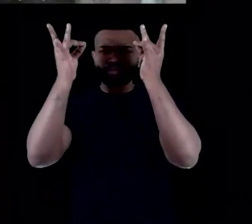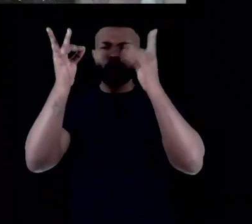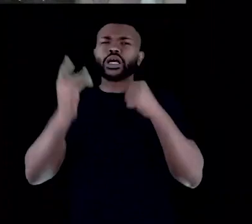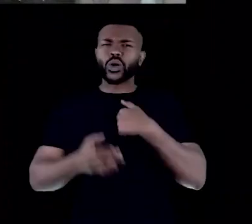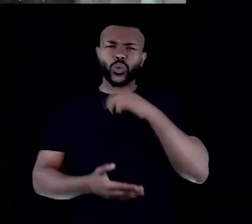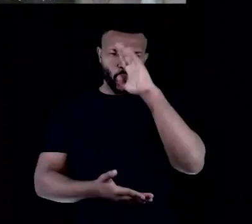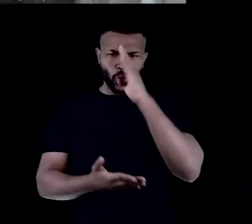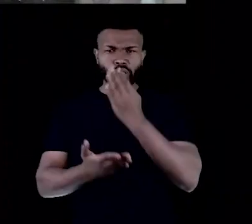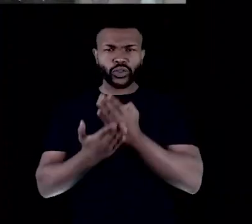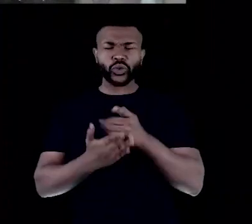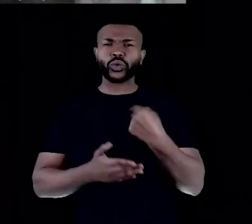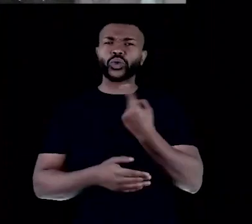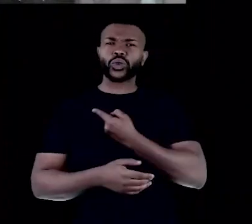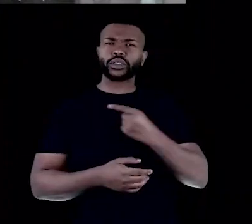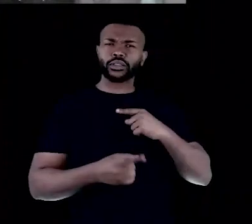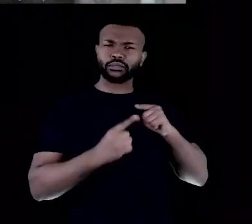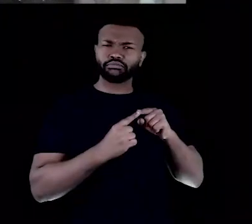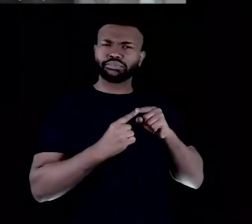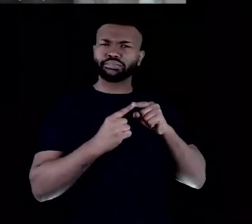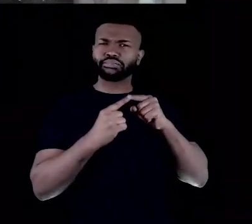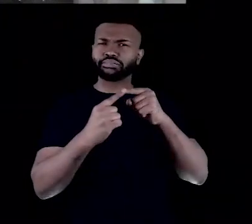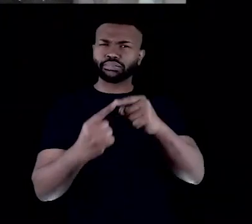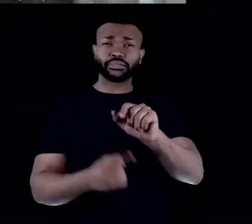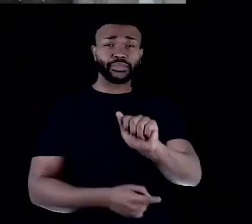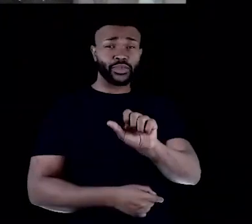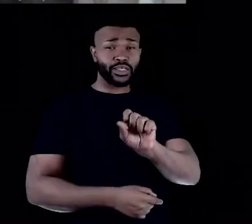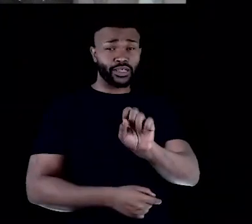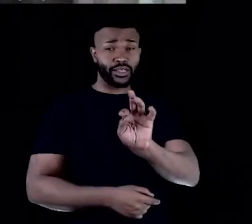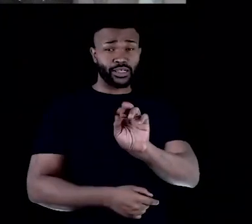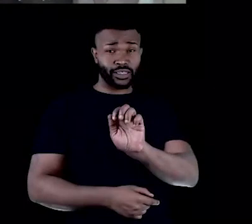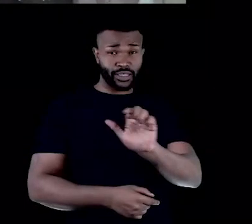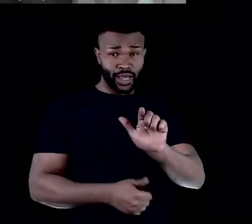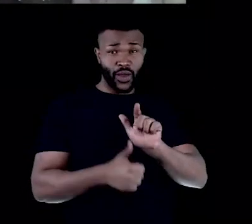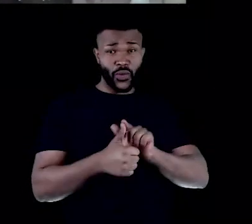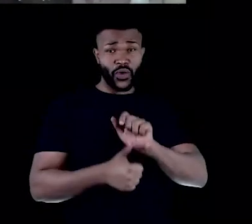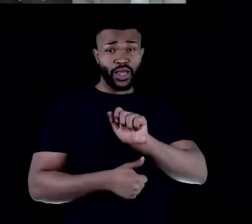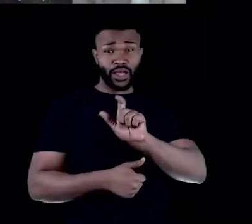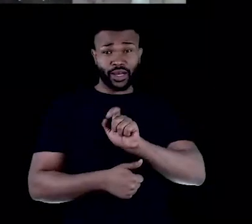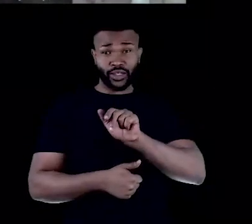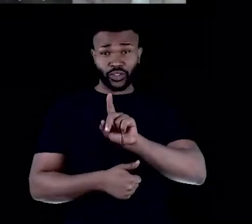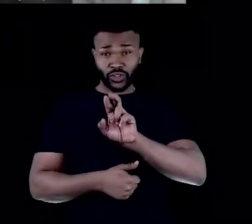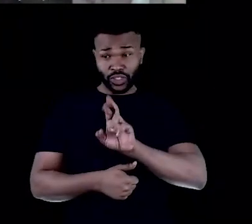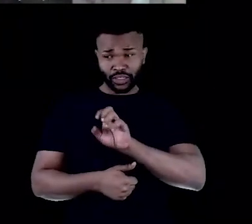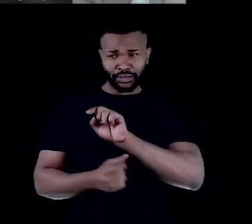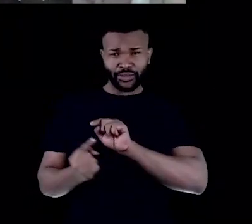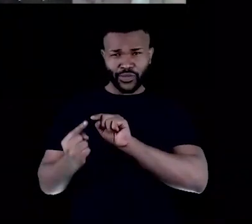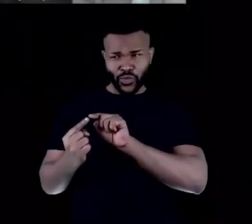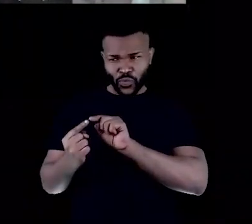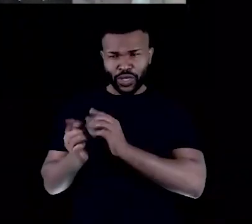Eu acredito que a gente tem um alinhamento astral com o que a gente faz, assim, tanto o Alexandre com o livro dele, quanto você, Bob, com o